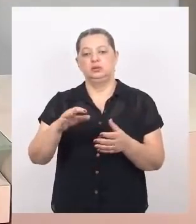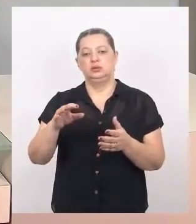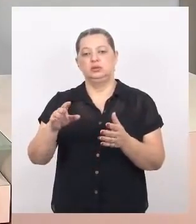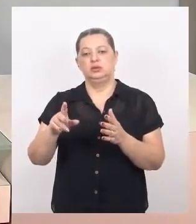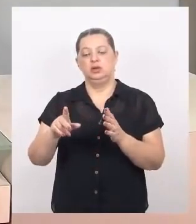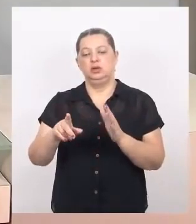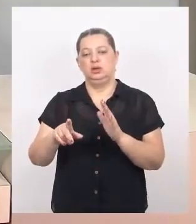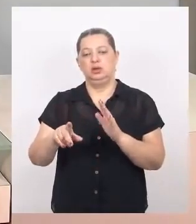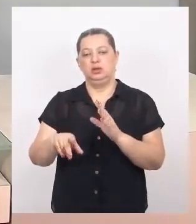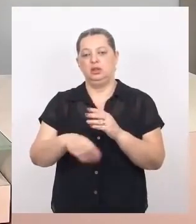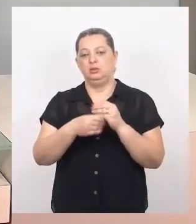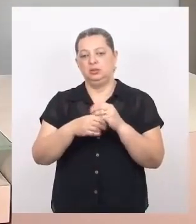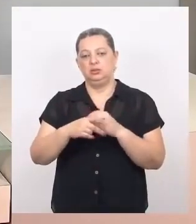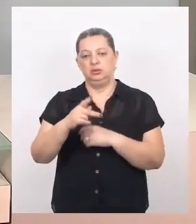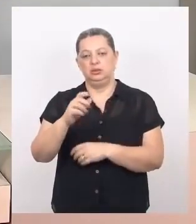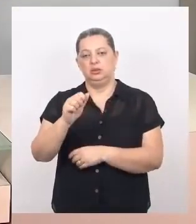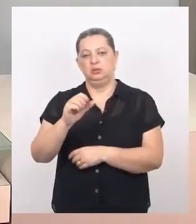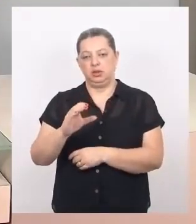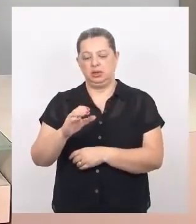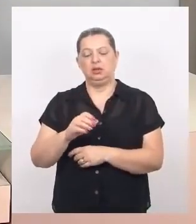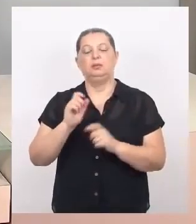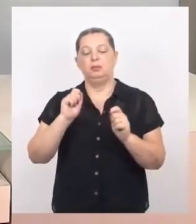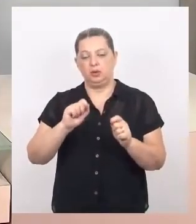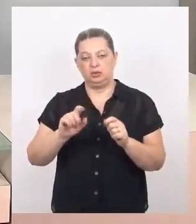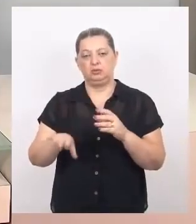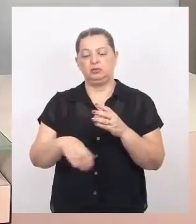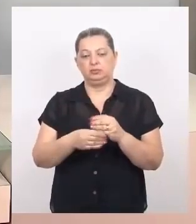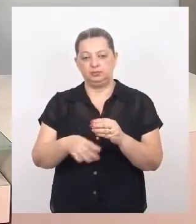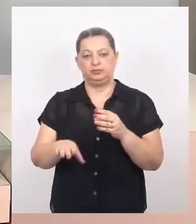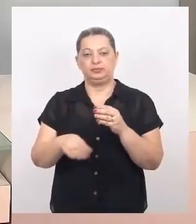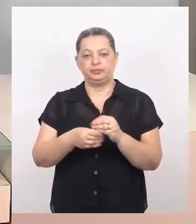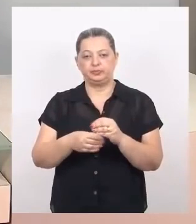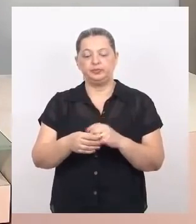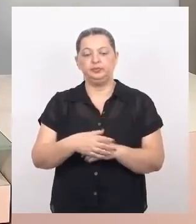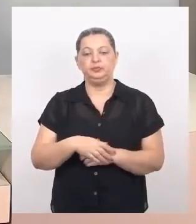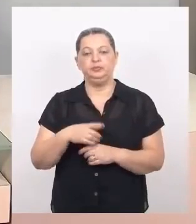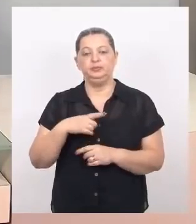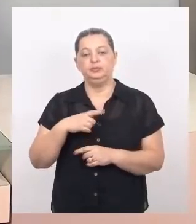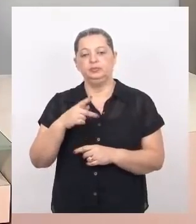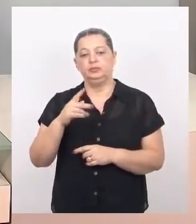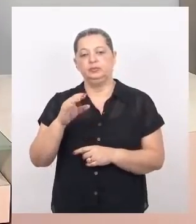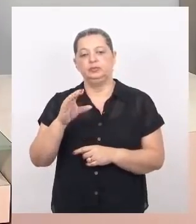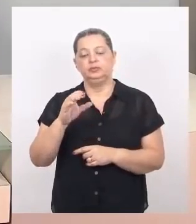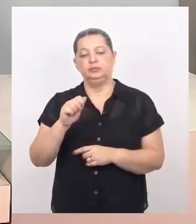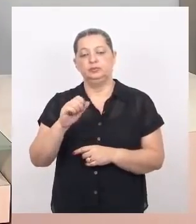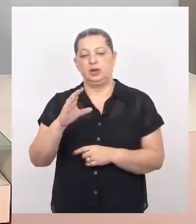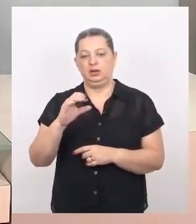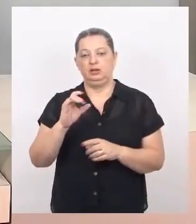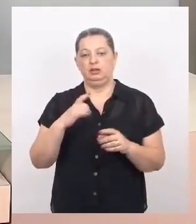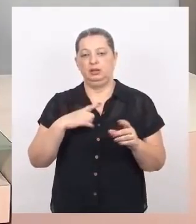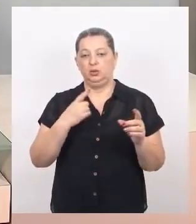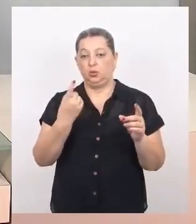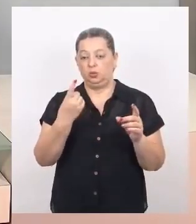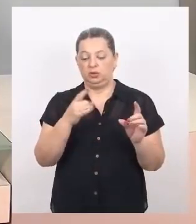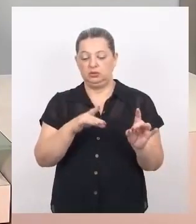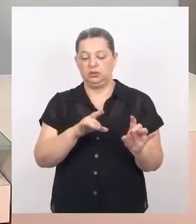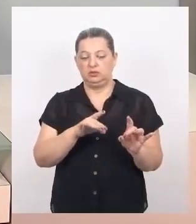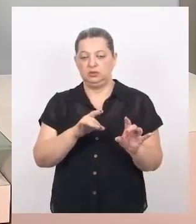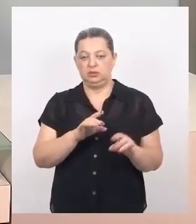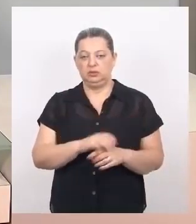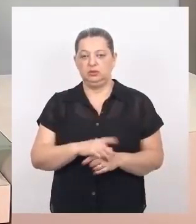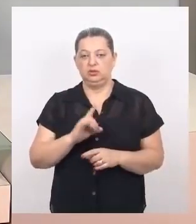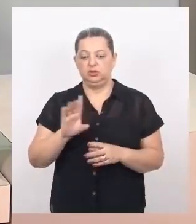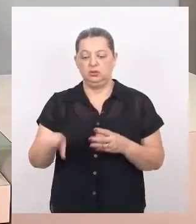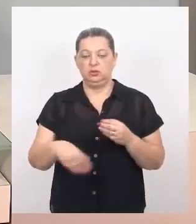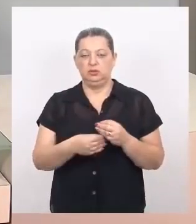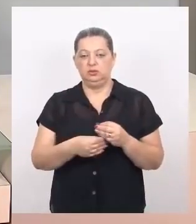PAC vocês podem ir realizando a atribuição do PAC, porque o PAC ele tem uma especificidade, tá? Que o PAC ele só pode ser